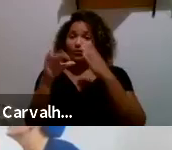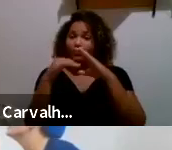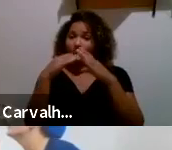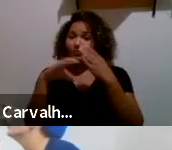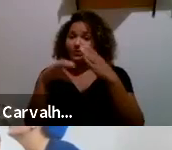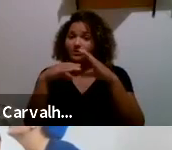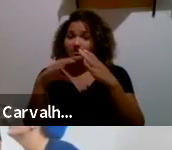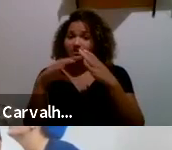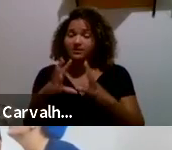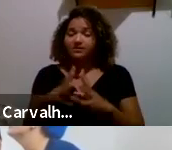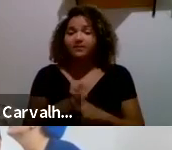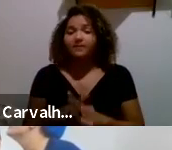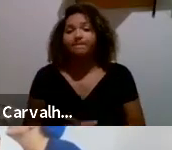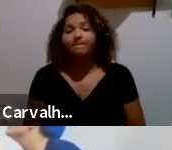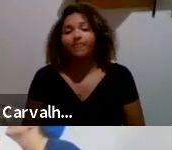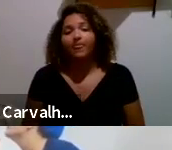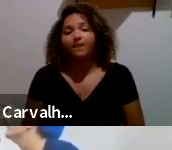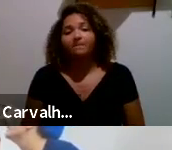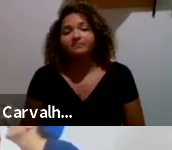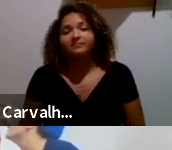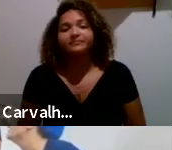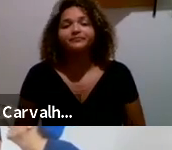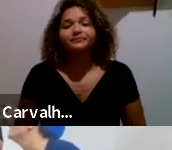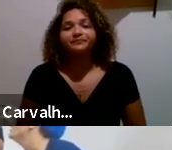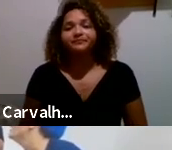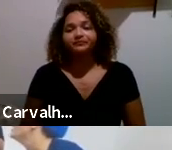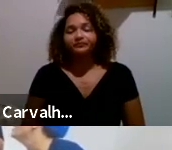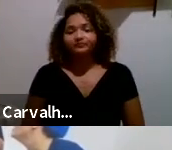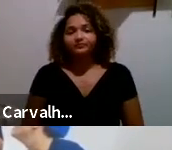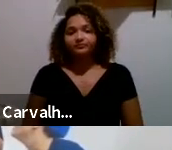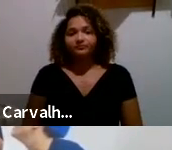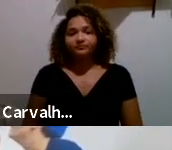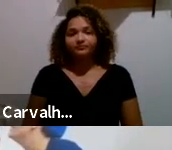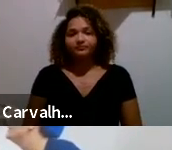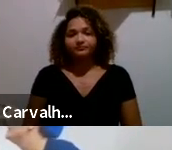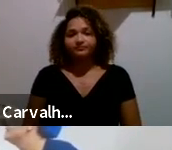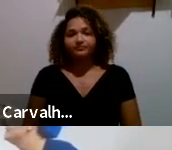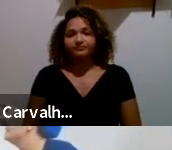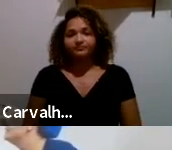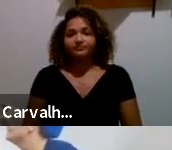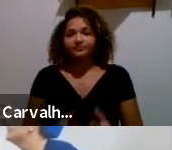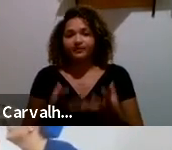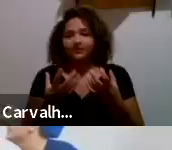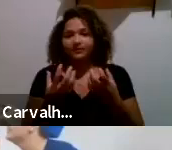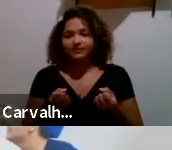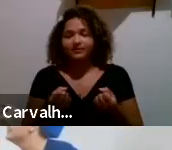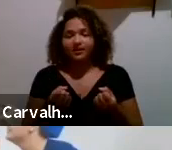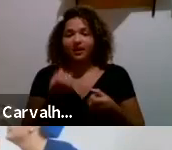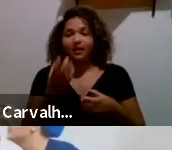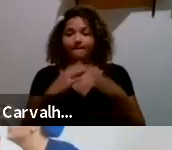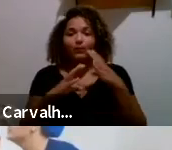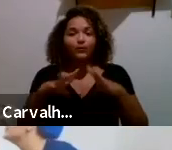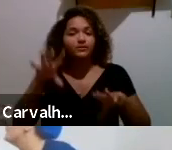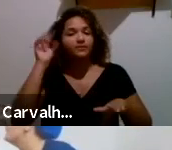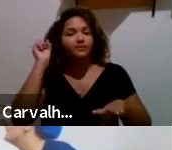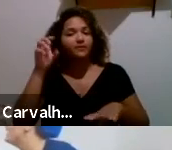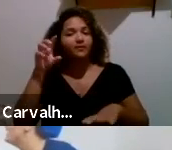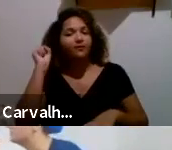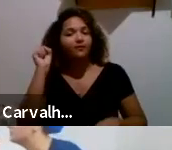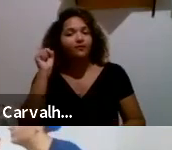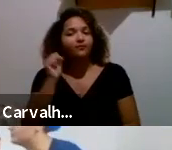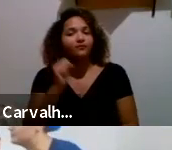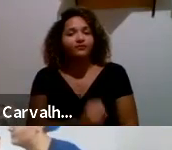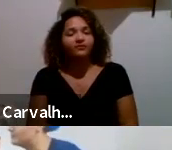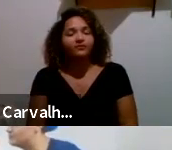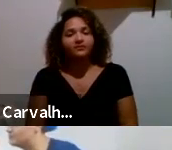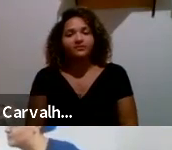Vamos escolher uma música bem linda para você. Você quer? Ah, vamos lá então. Vamos colocar uma música de parto para